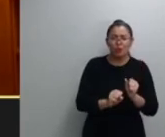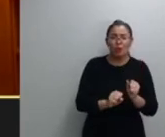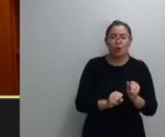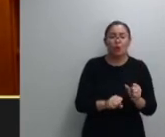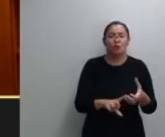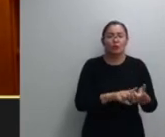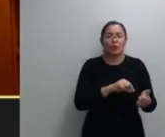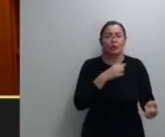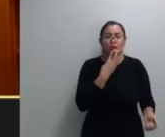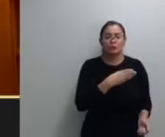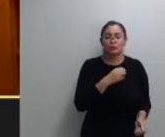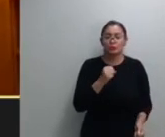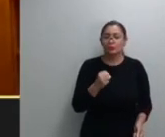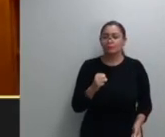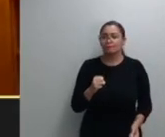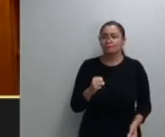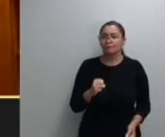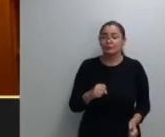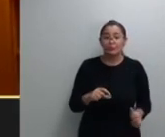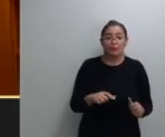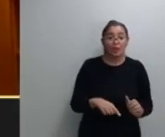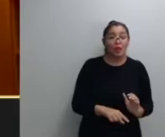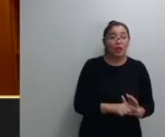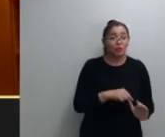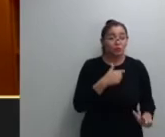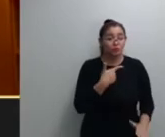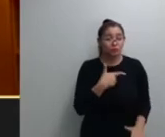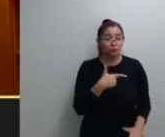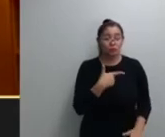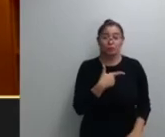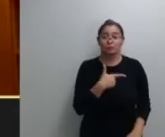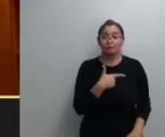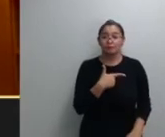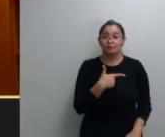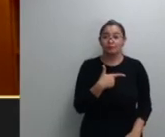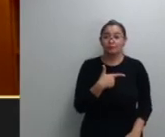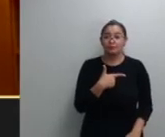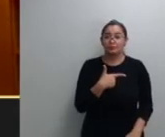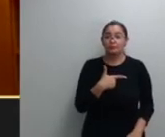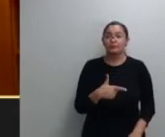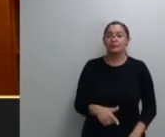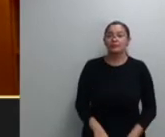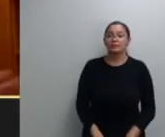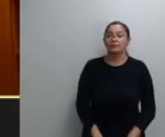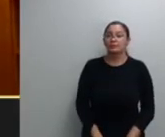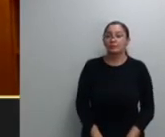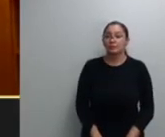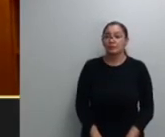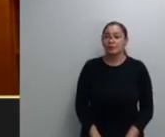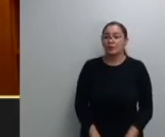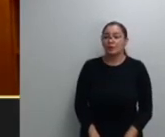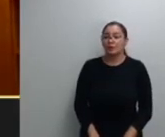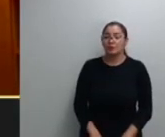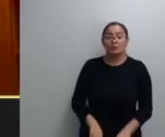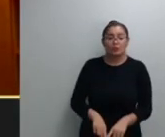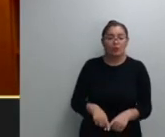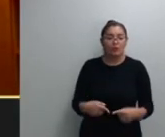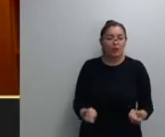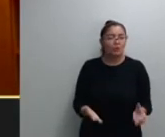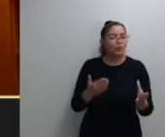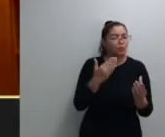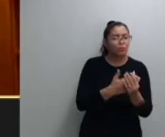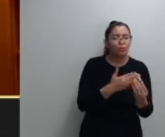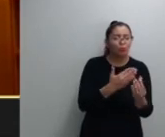linear. A segunda causa de pedir diz respeito ao momento da alienação. E aí, tanto faz se apropriação pela depreciação ou